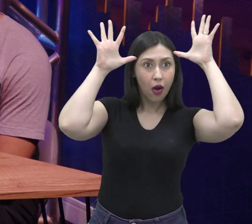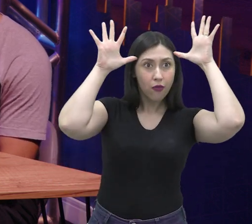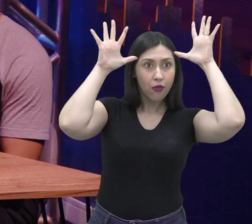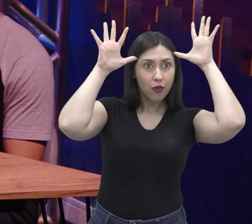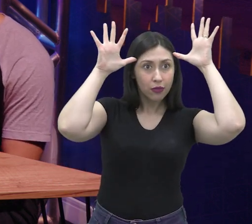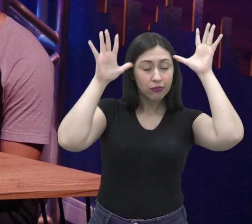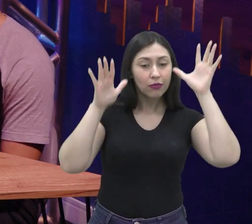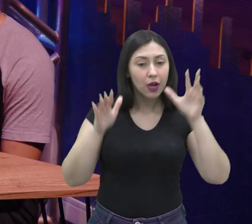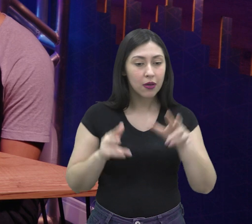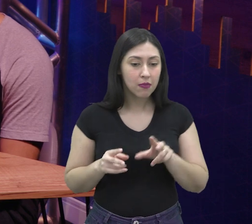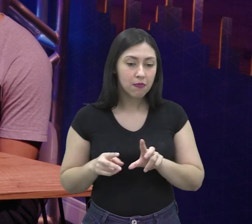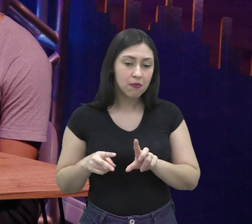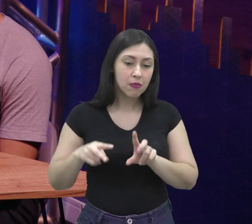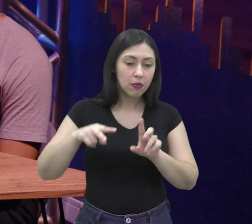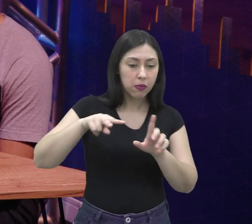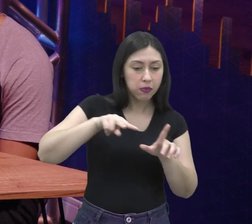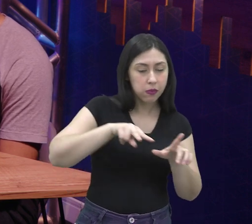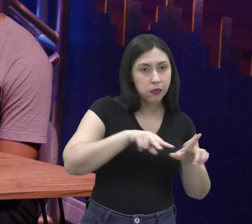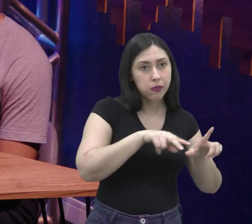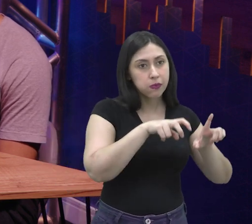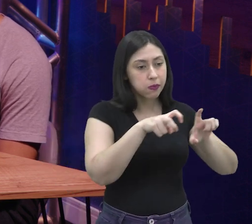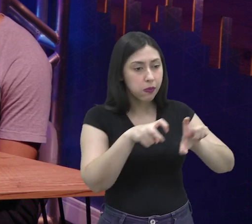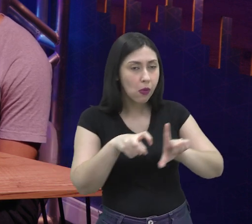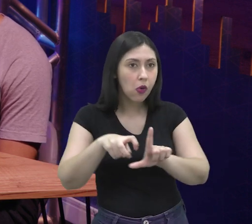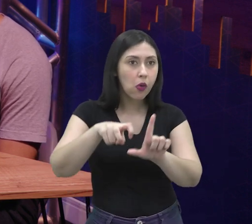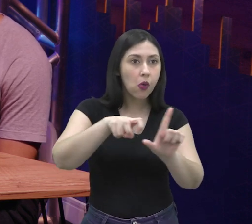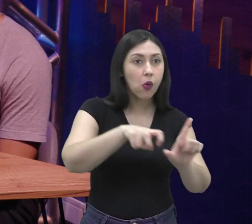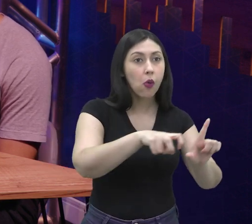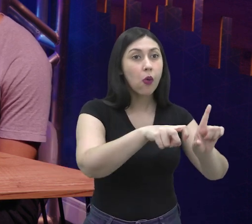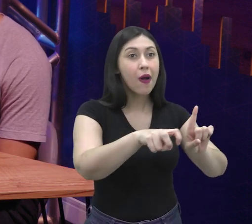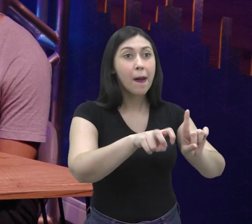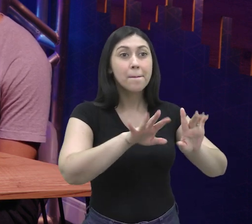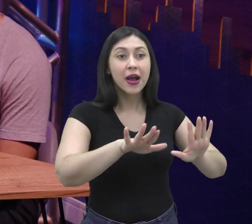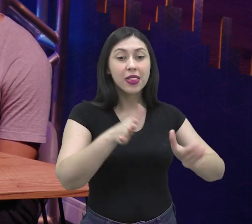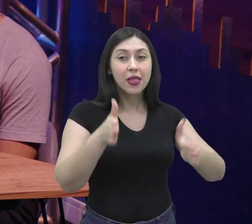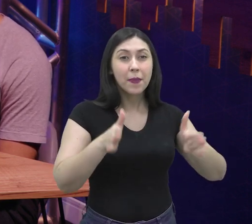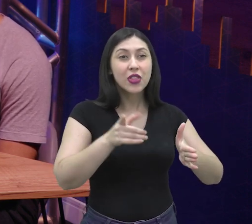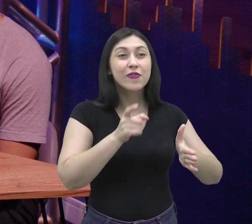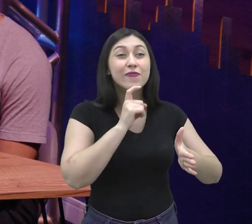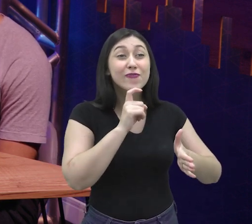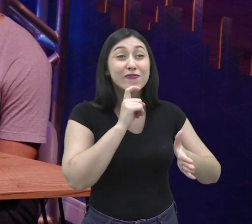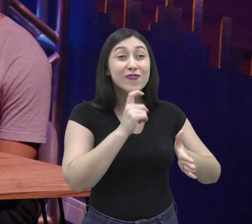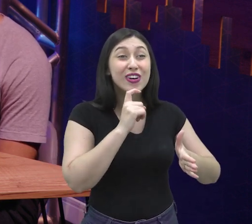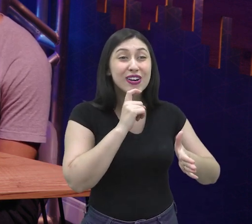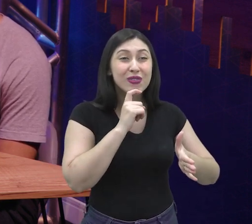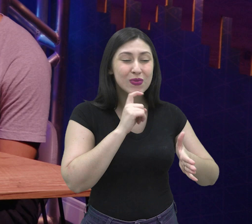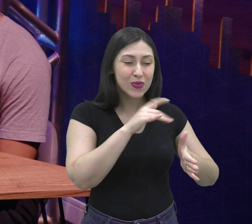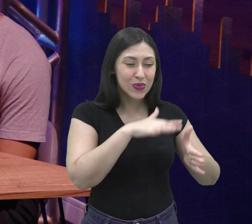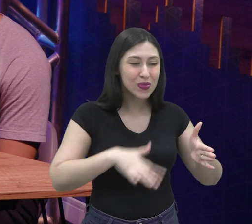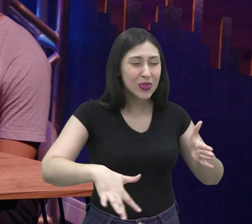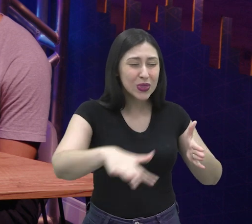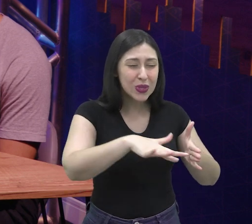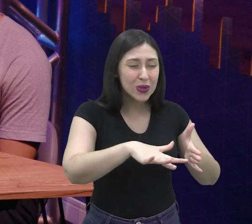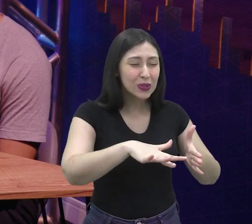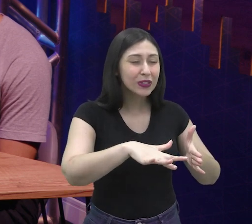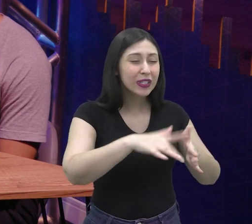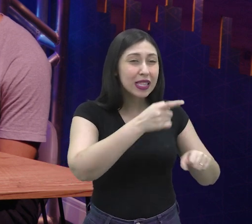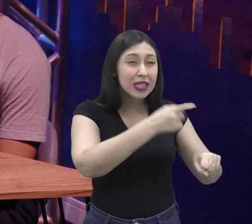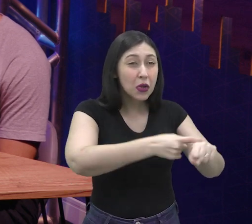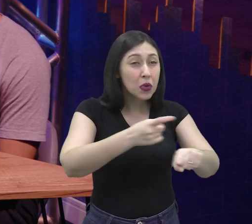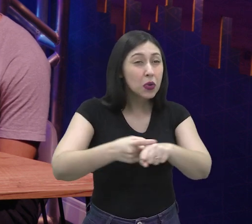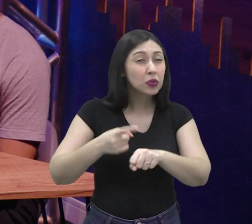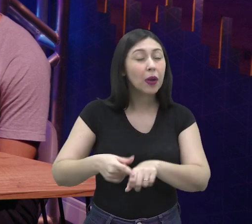com o cervo e tá no inverno, então as coisas estão congeladas, né? Tudo tá embaixo da neve e conforme ela vai